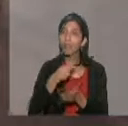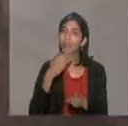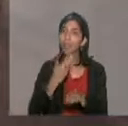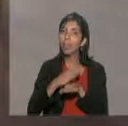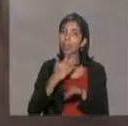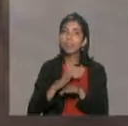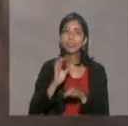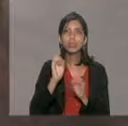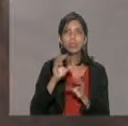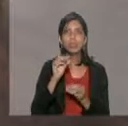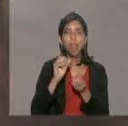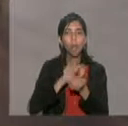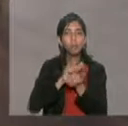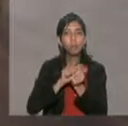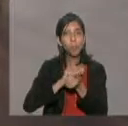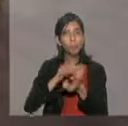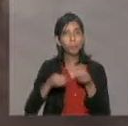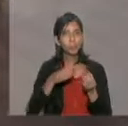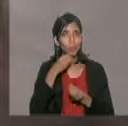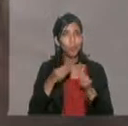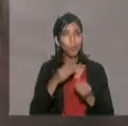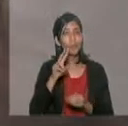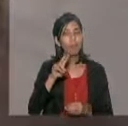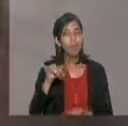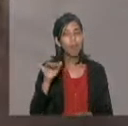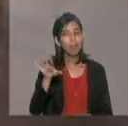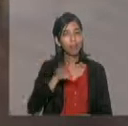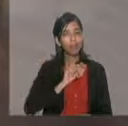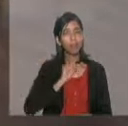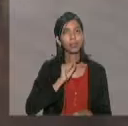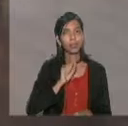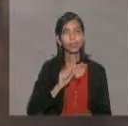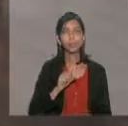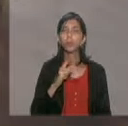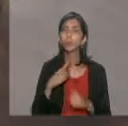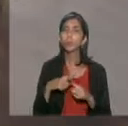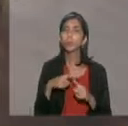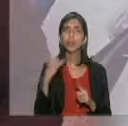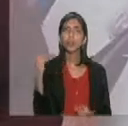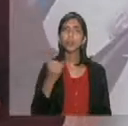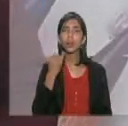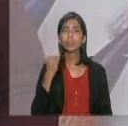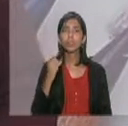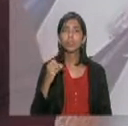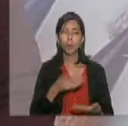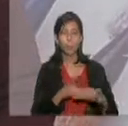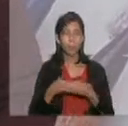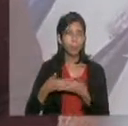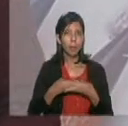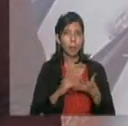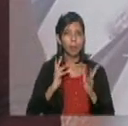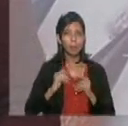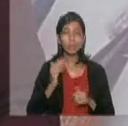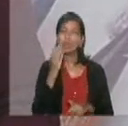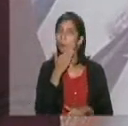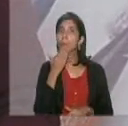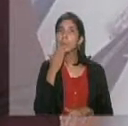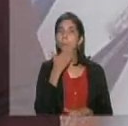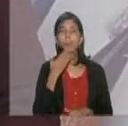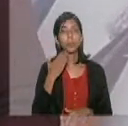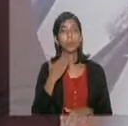alimentar tradicional, né? A papinha, a criança deitada no carrinho e a colher vem. E ainda tem é um conjunto de coisas, né? As pessoas têm muito